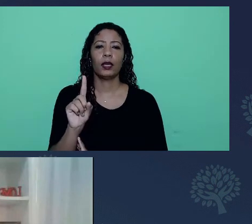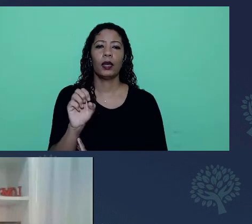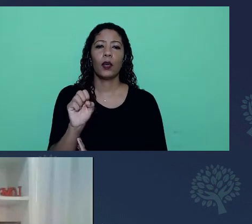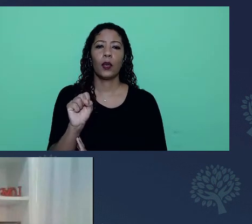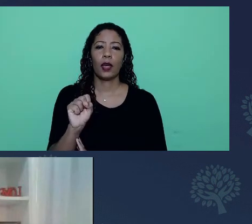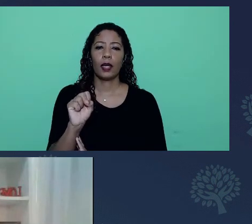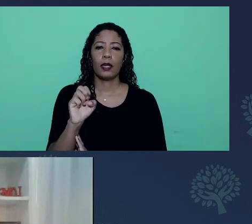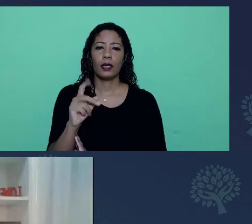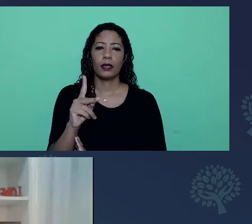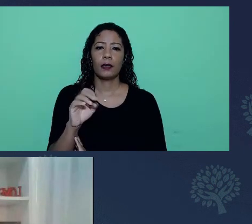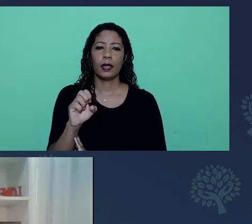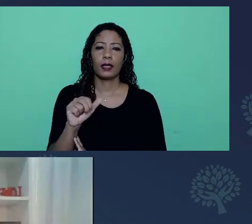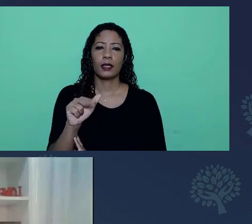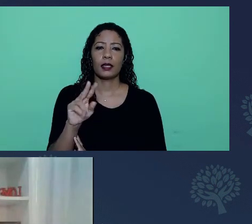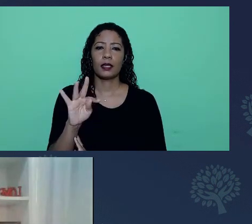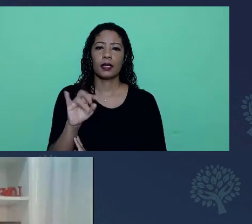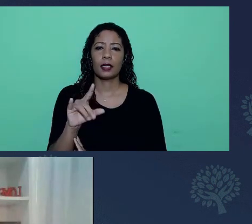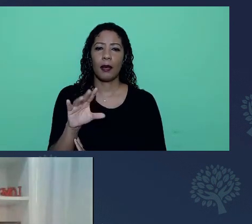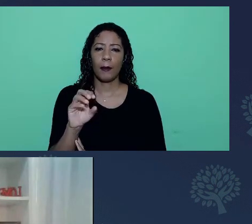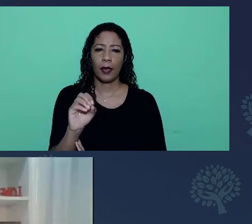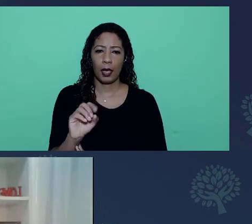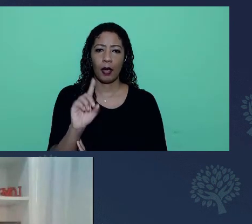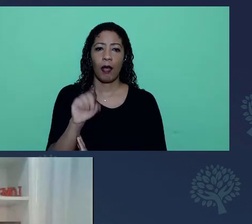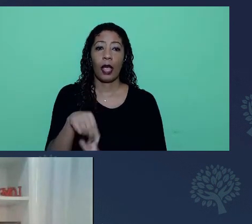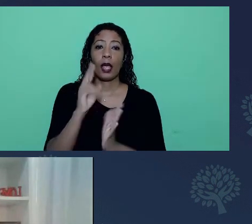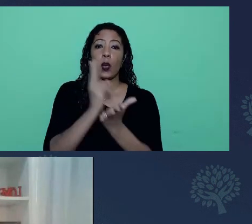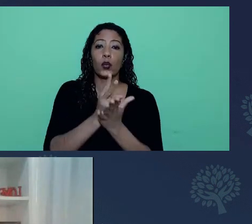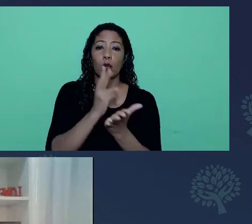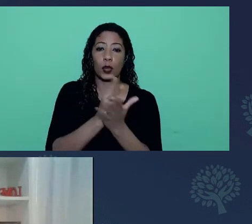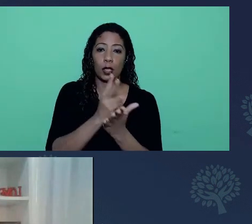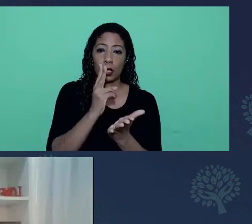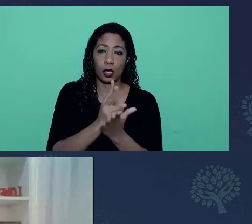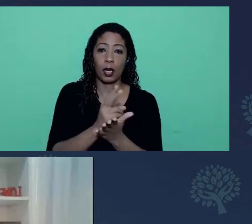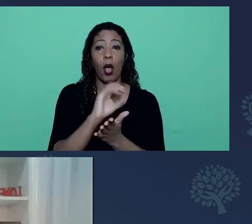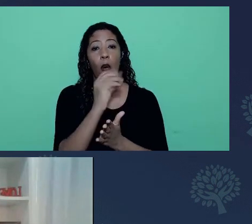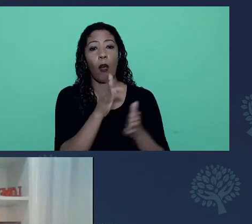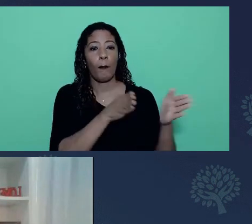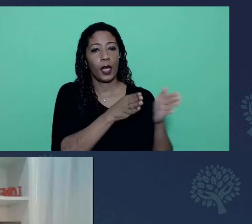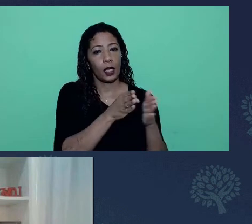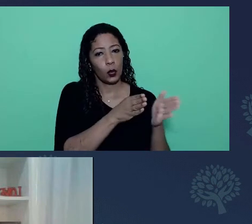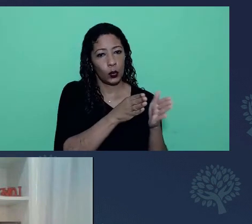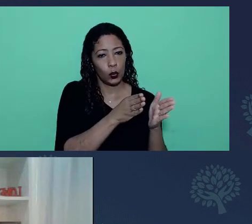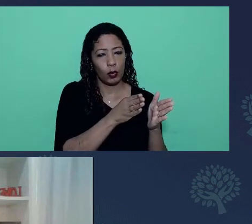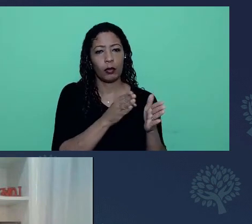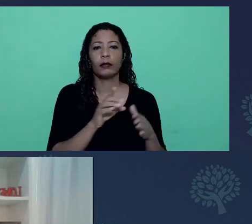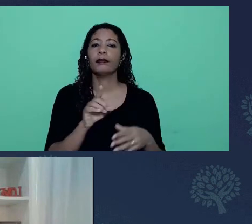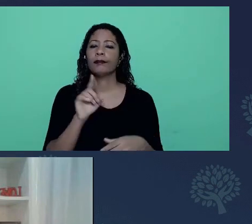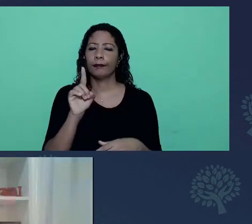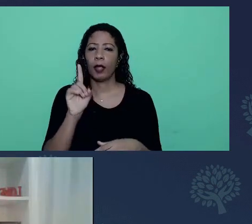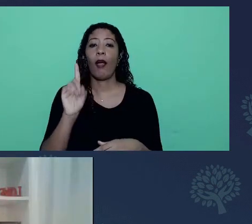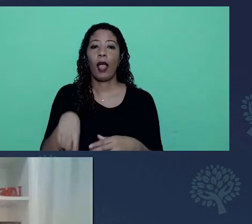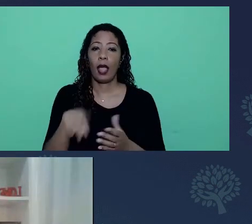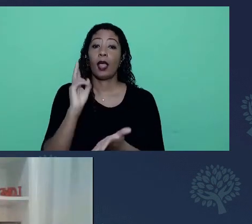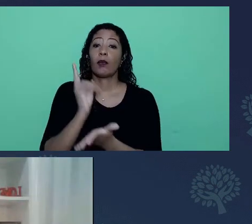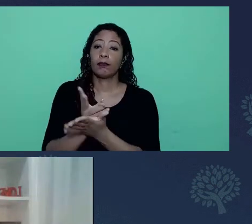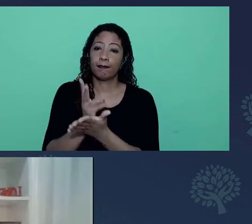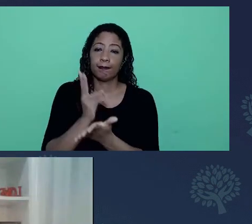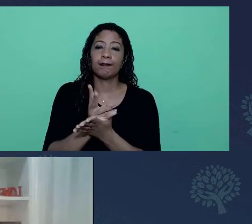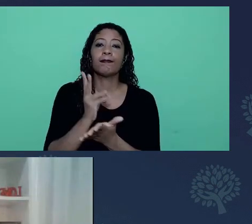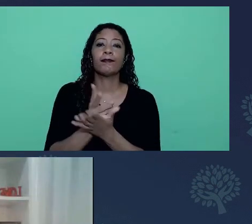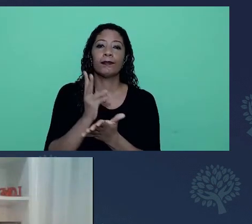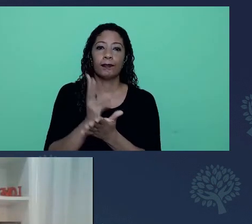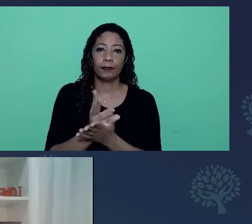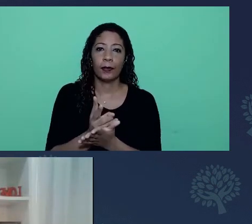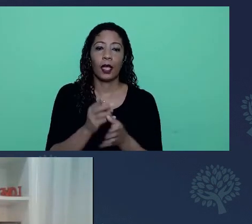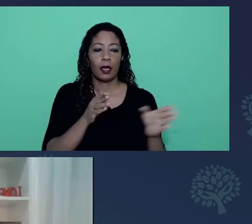momento. Não, o espessamento é constante, a inflamação, às vezes, é constante também, frequentemente é constante, e durante as